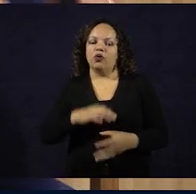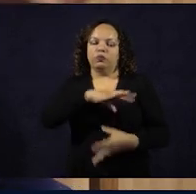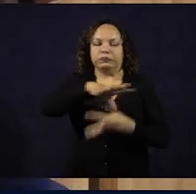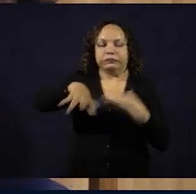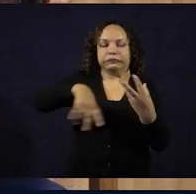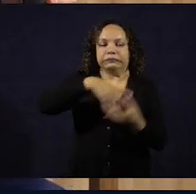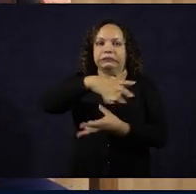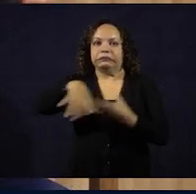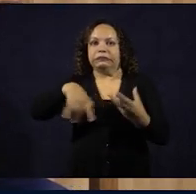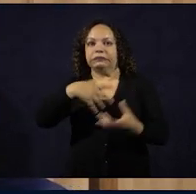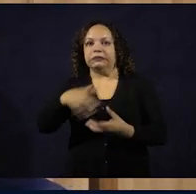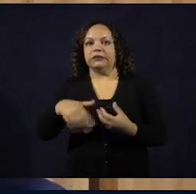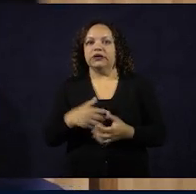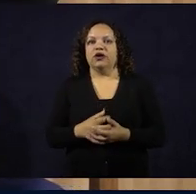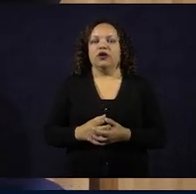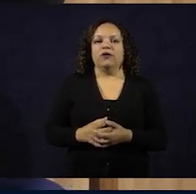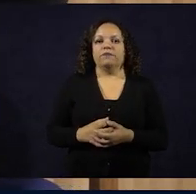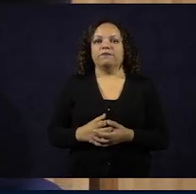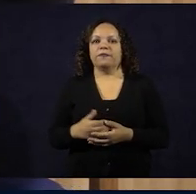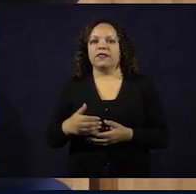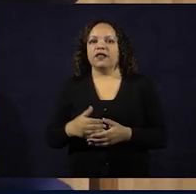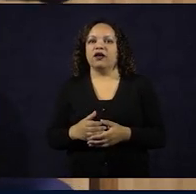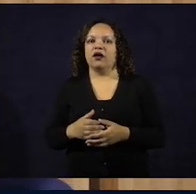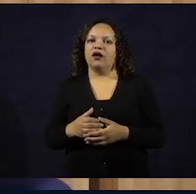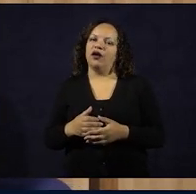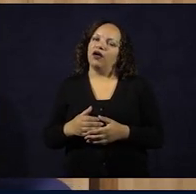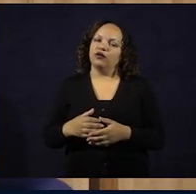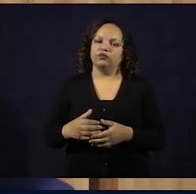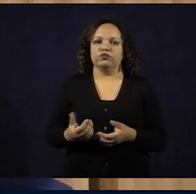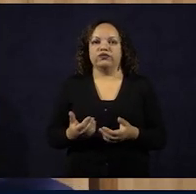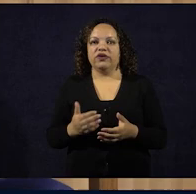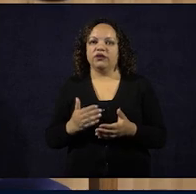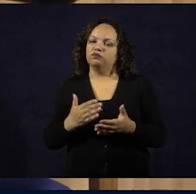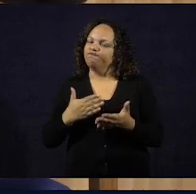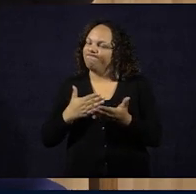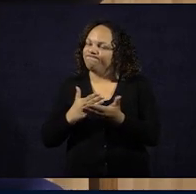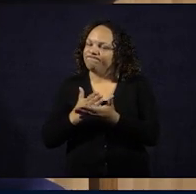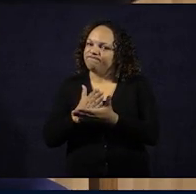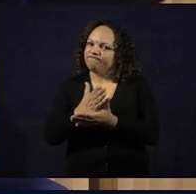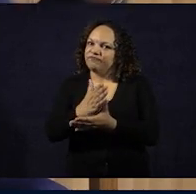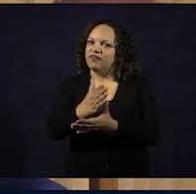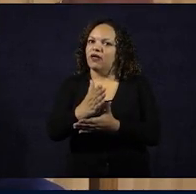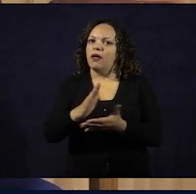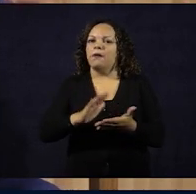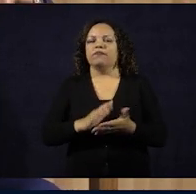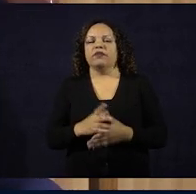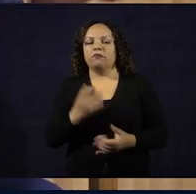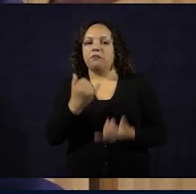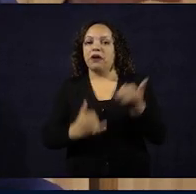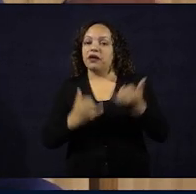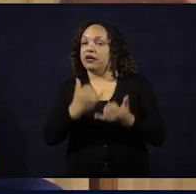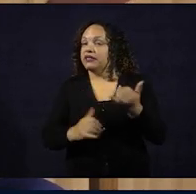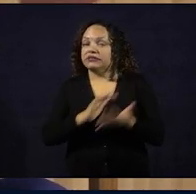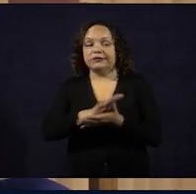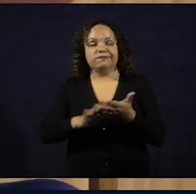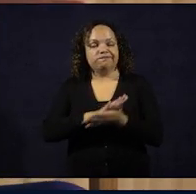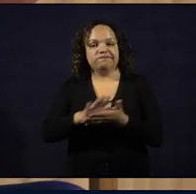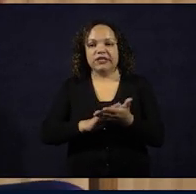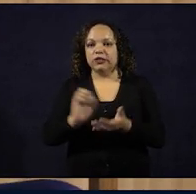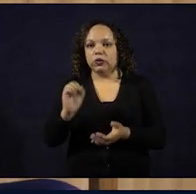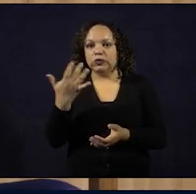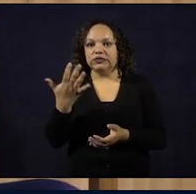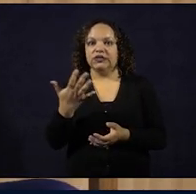com algumas semanas de muita dor o negócio vai andando ali gradualmente suavemente Parece que nada acontece mas tem coisa pra caramba